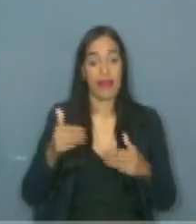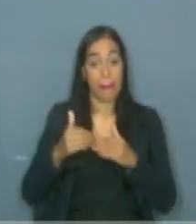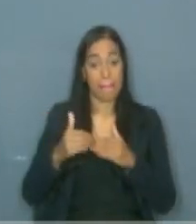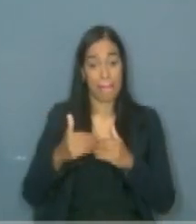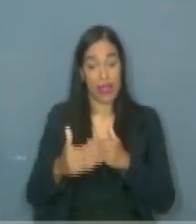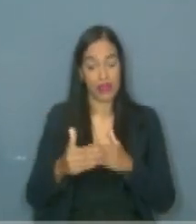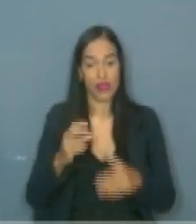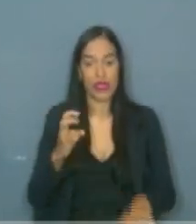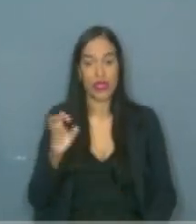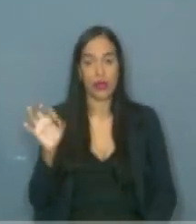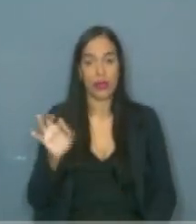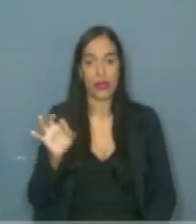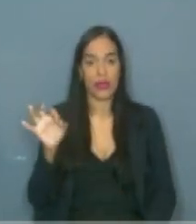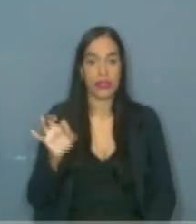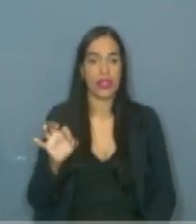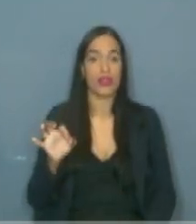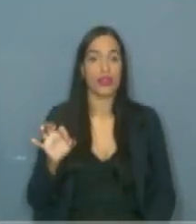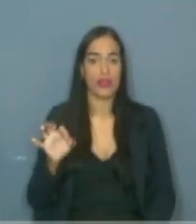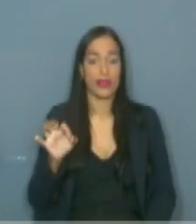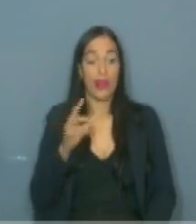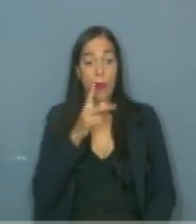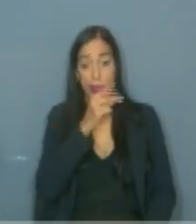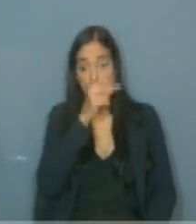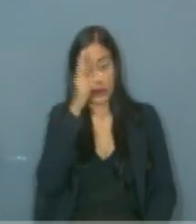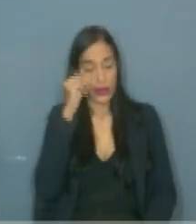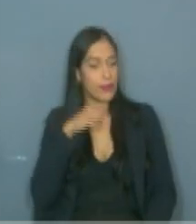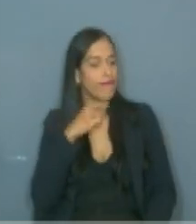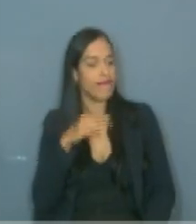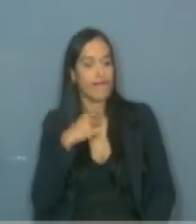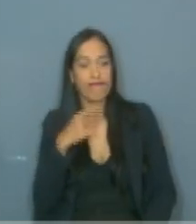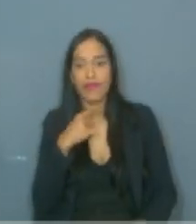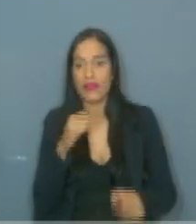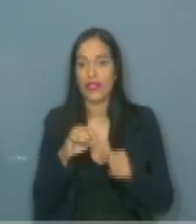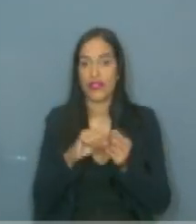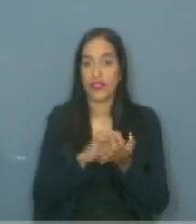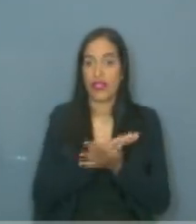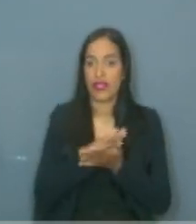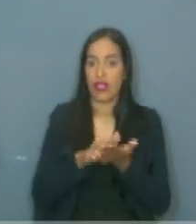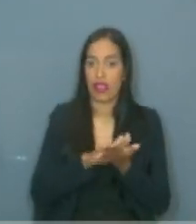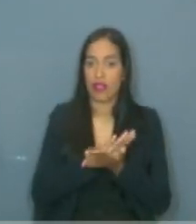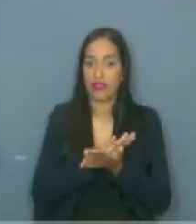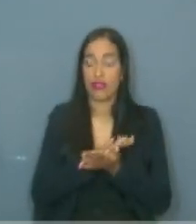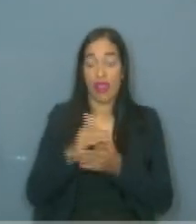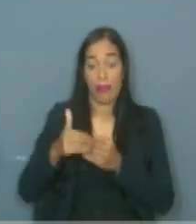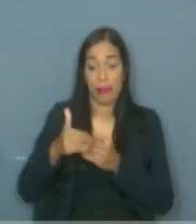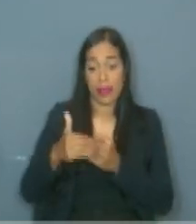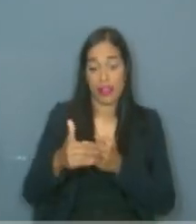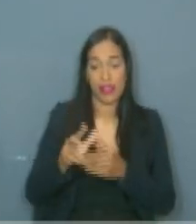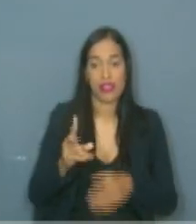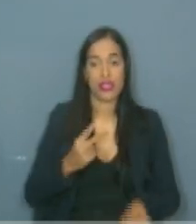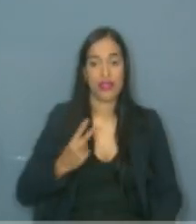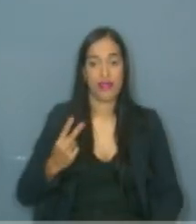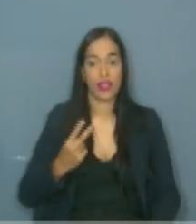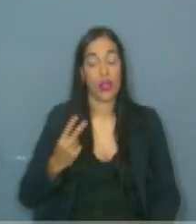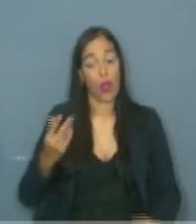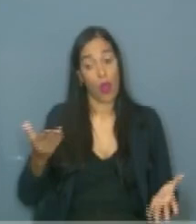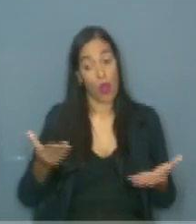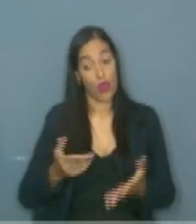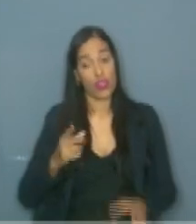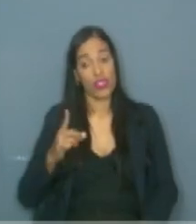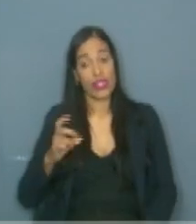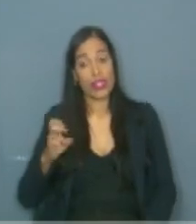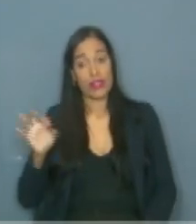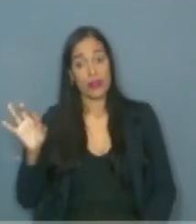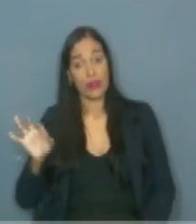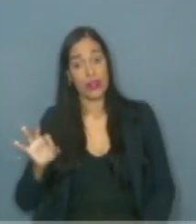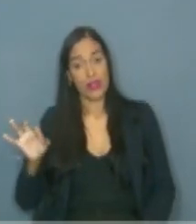5%? Então vai engessar, a prefeitura não vai conseguir fazer nada. Vai, porque passado esse valor, assim como hoje é 15%,